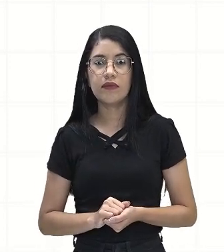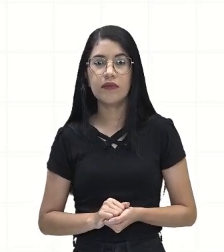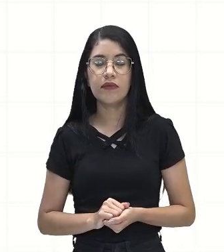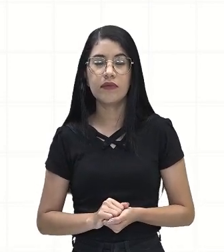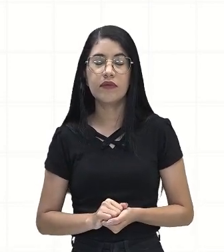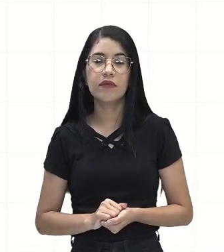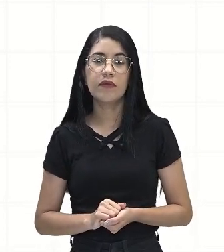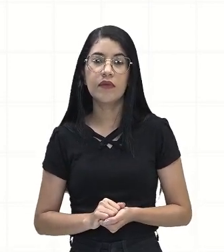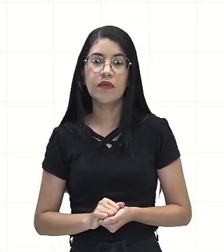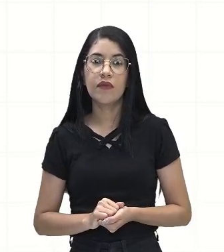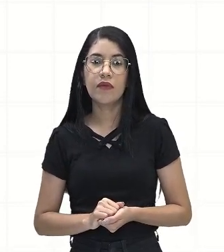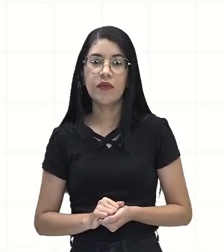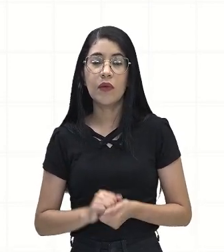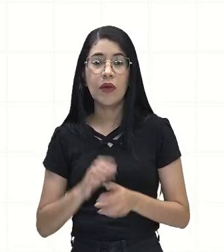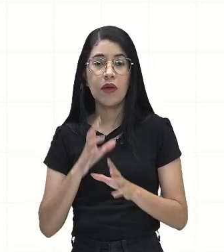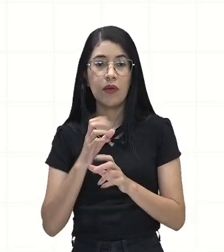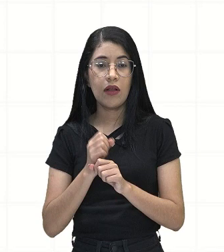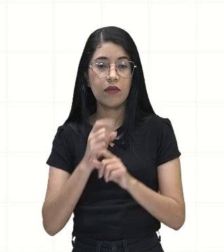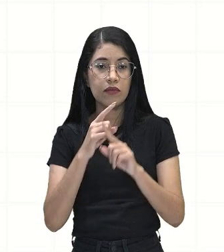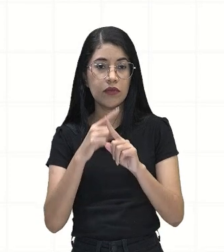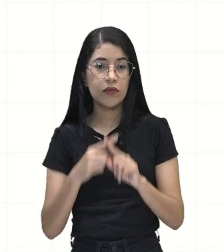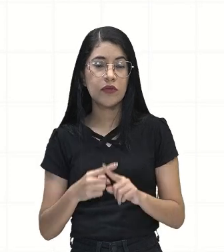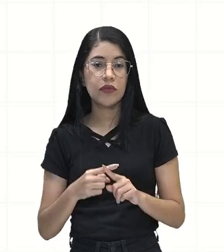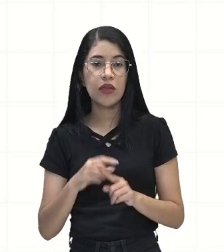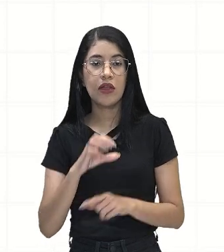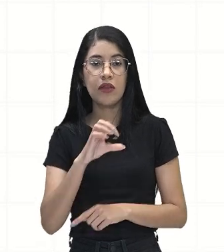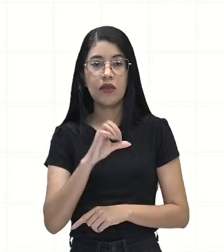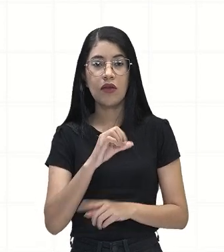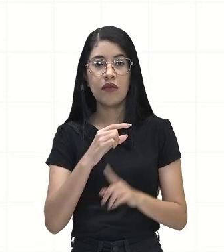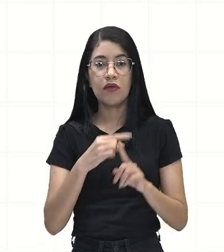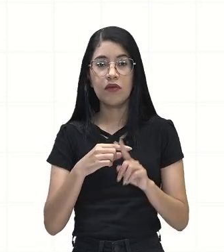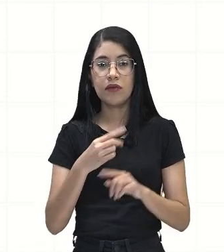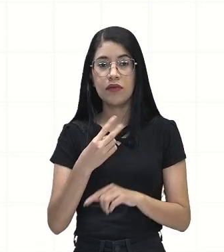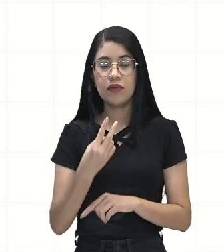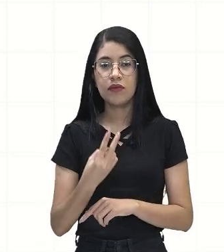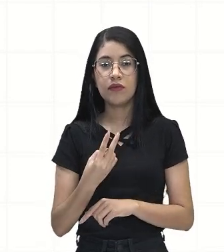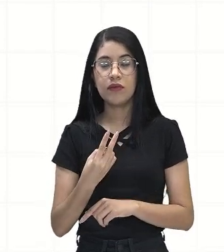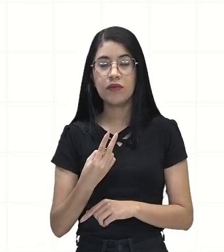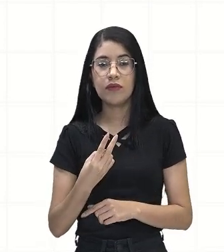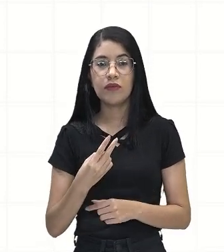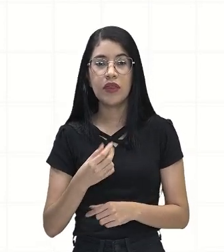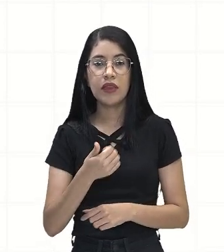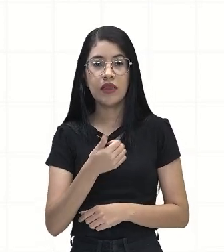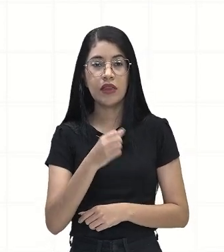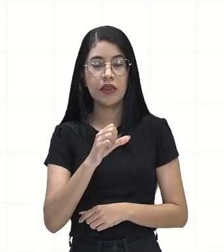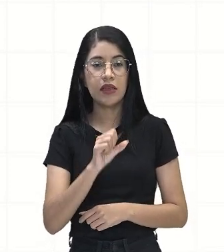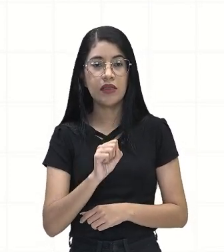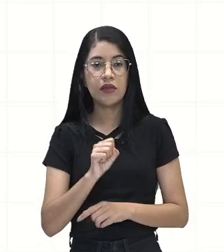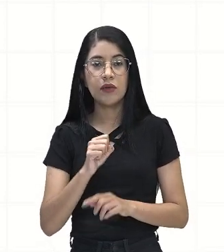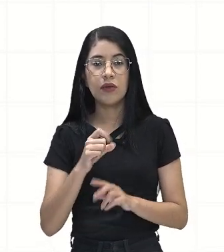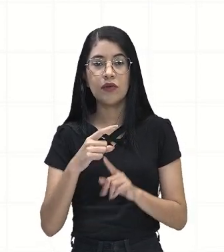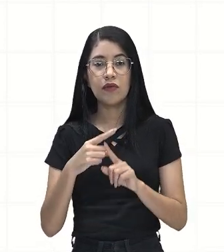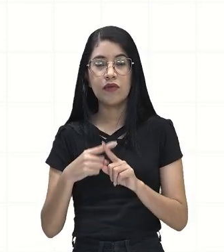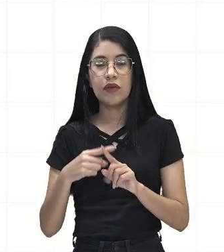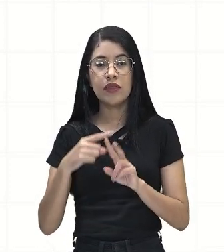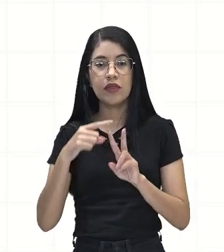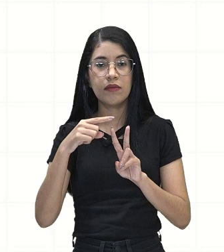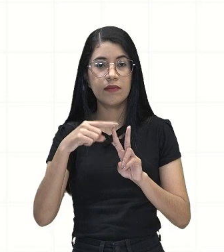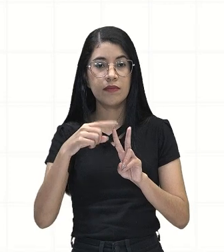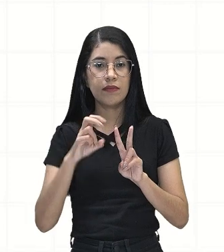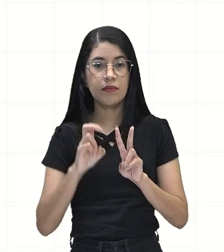Tranquilo? Então, ó, multiplicando aqui, 9 vezes 2 vai ser igual a 18 vezes raiz